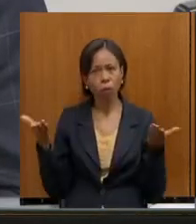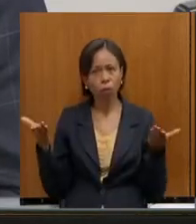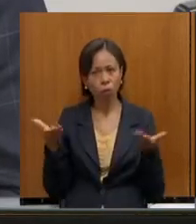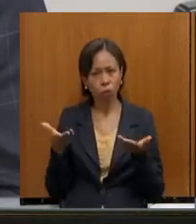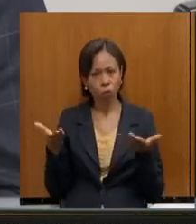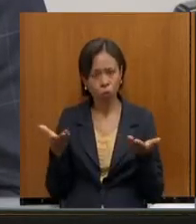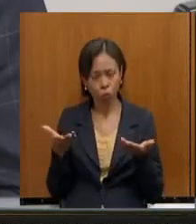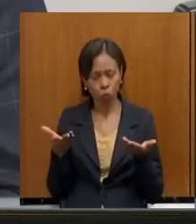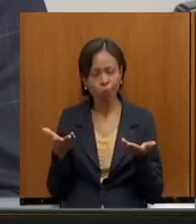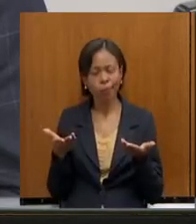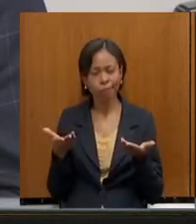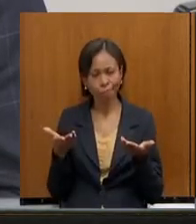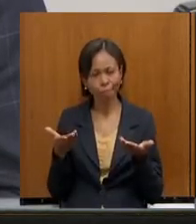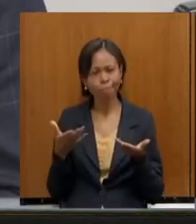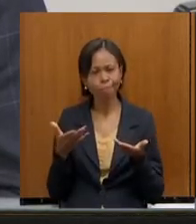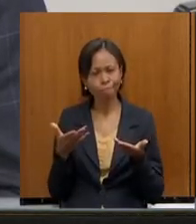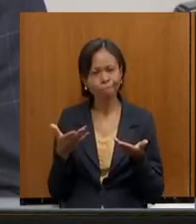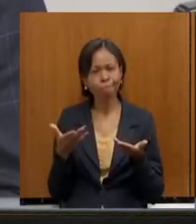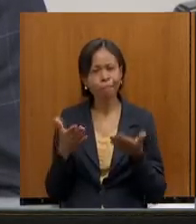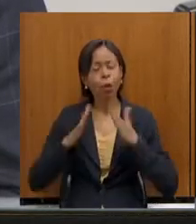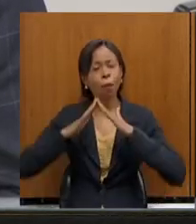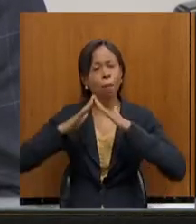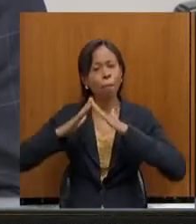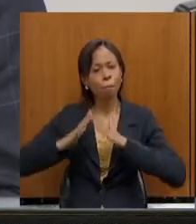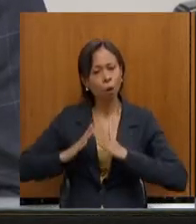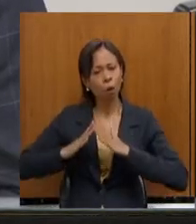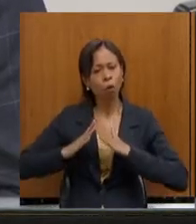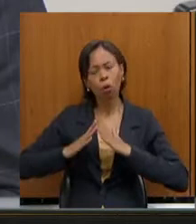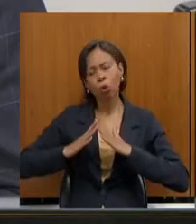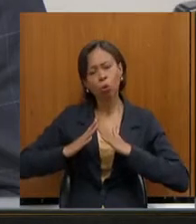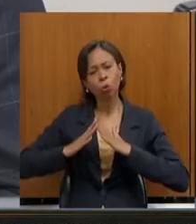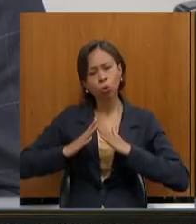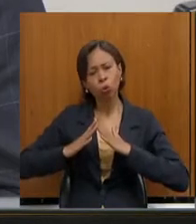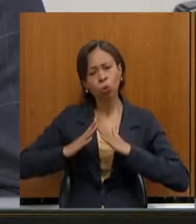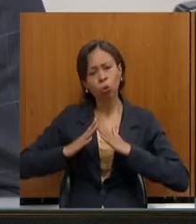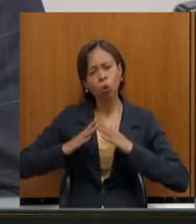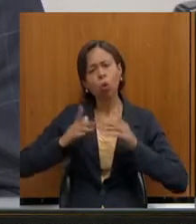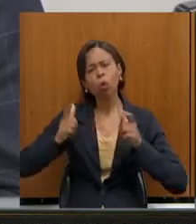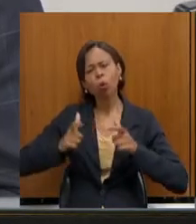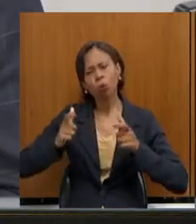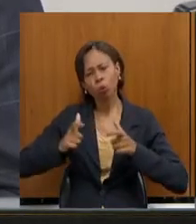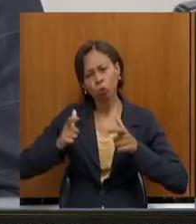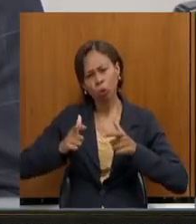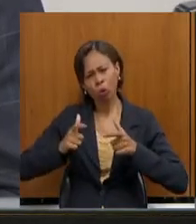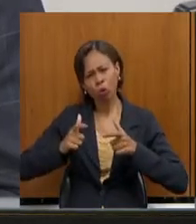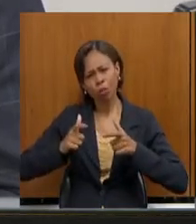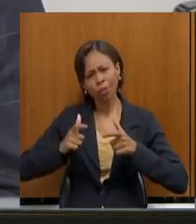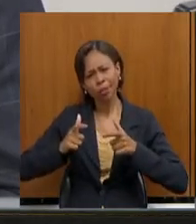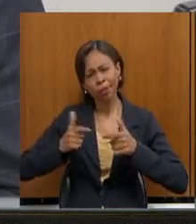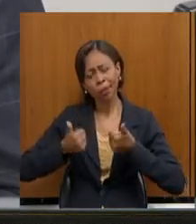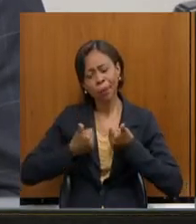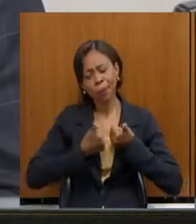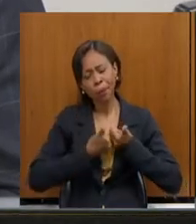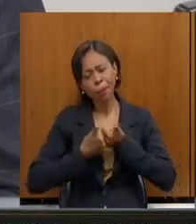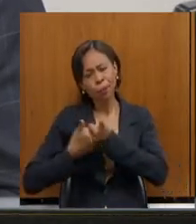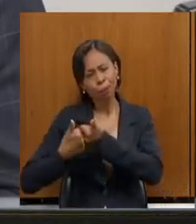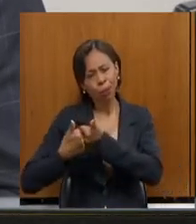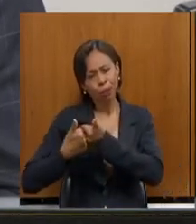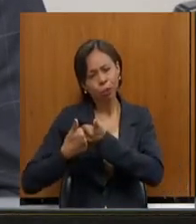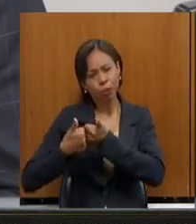e ainda moram em baixo das dezenas de barragens